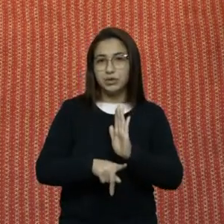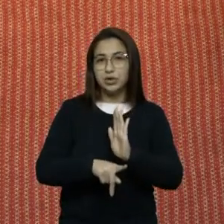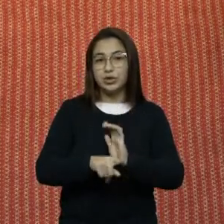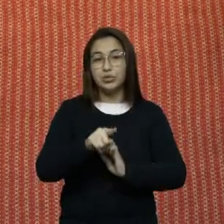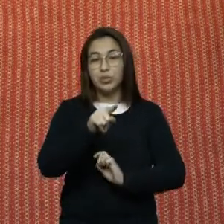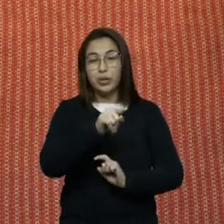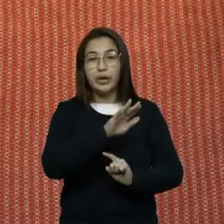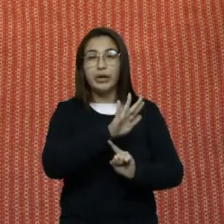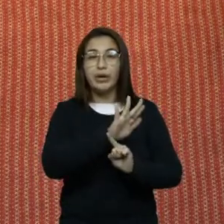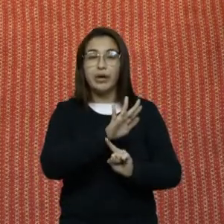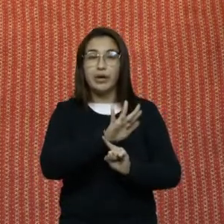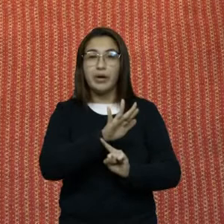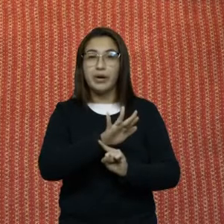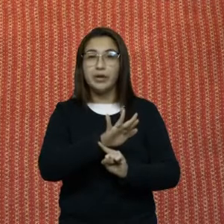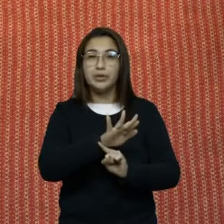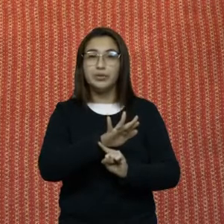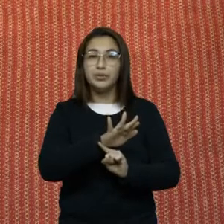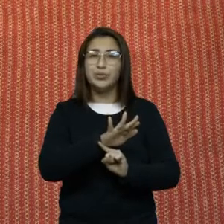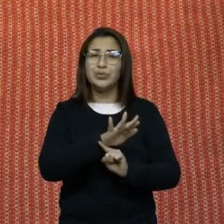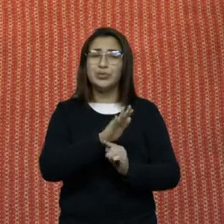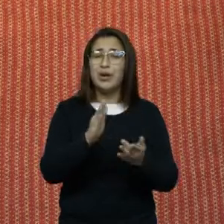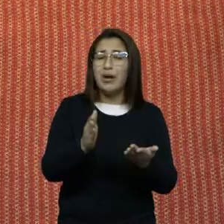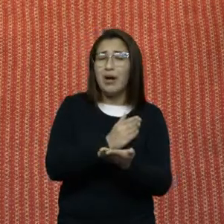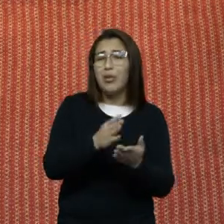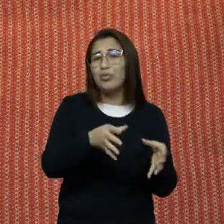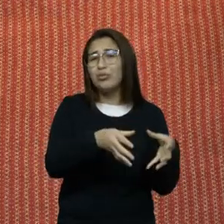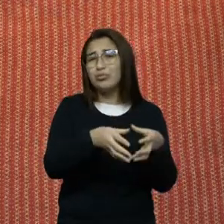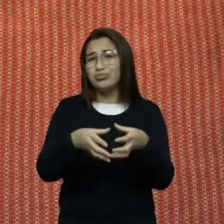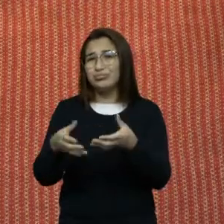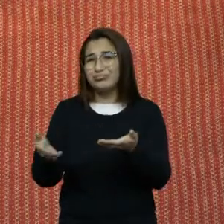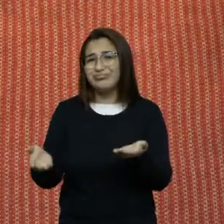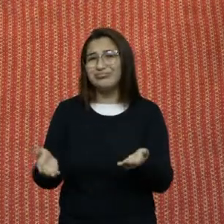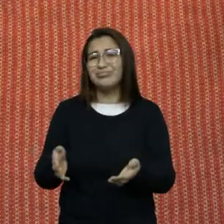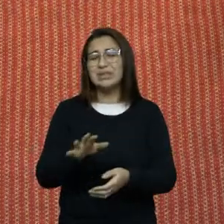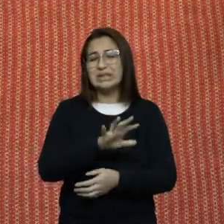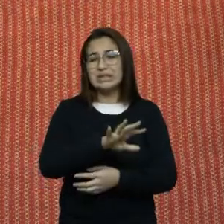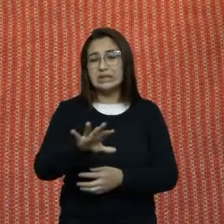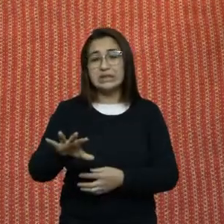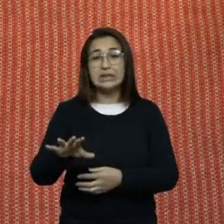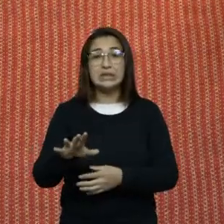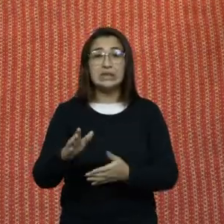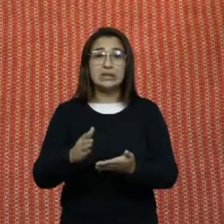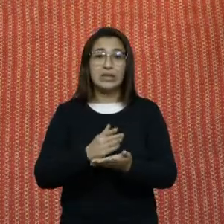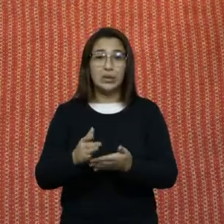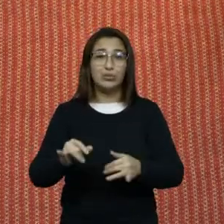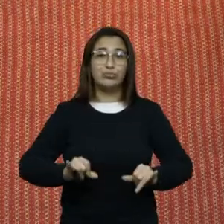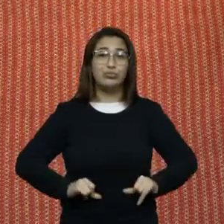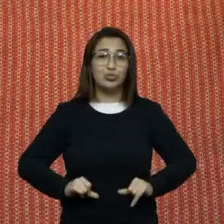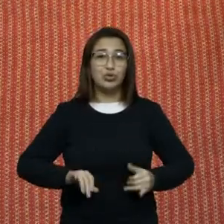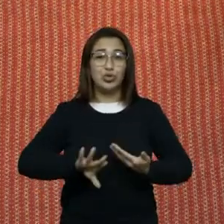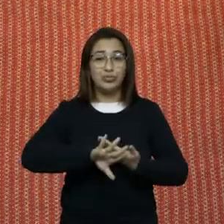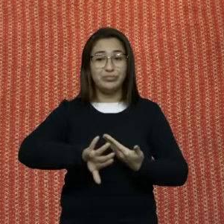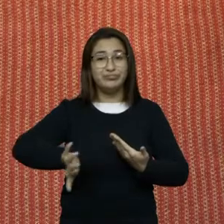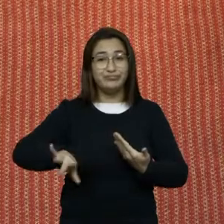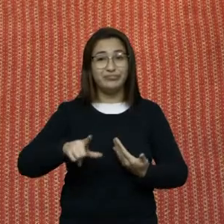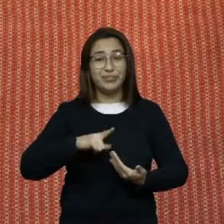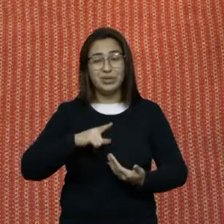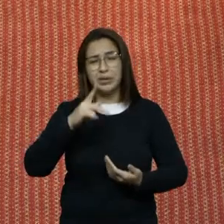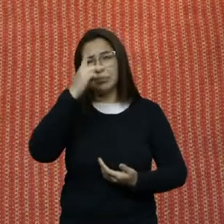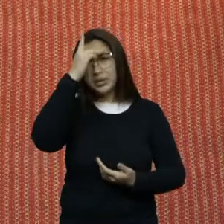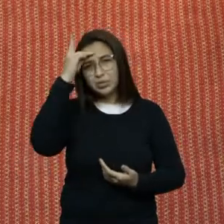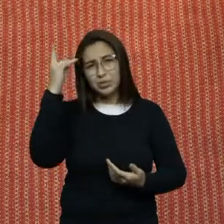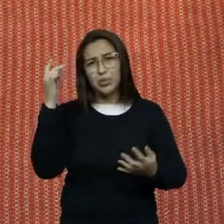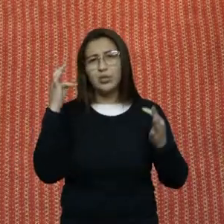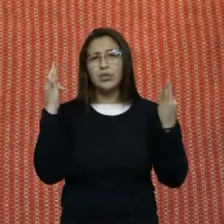ele vai contemplar ao parcialmente alguns setores e vai deixar muitos setores de Fora essas são pessoas são